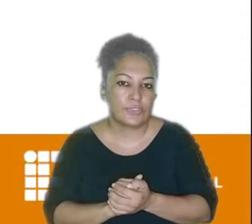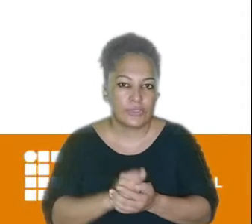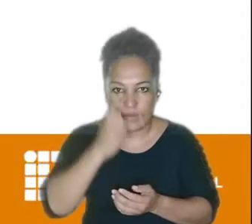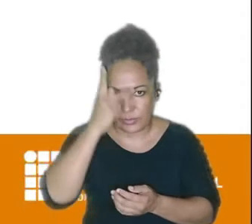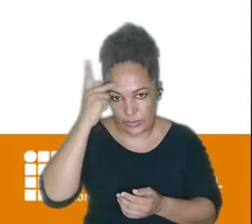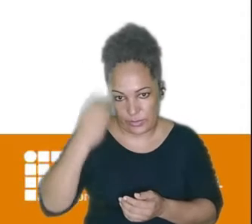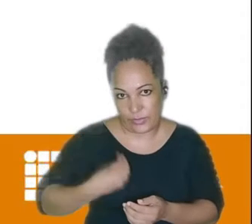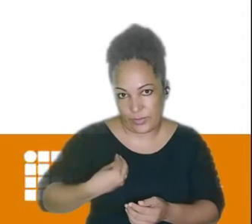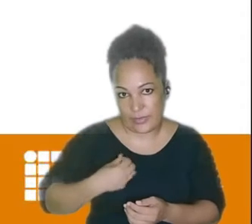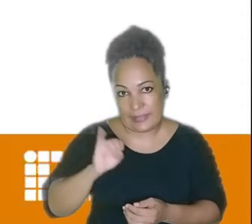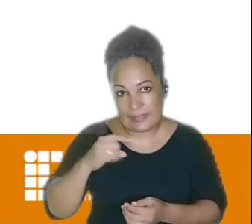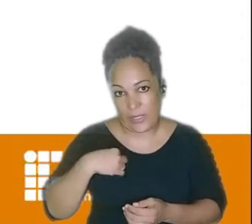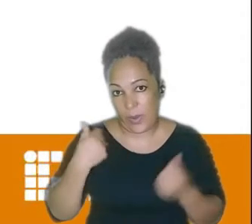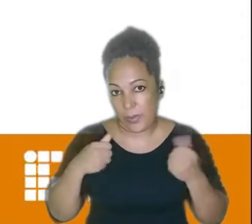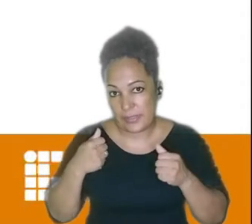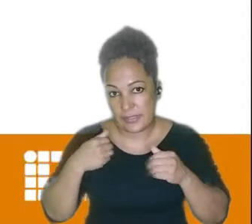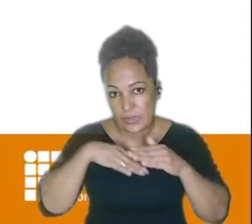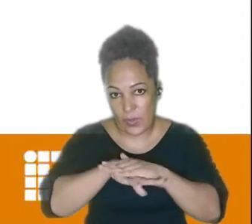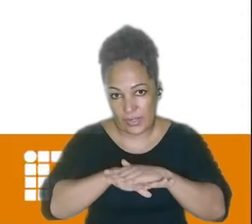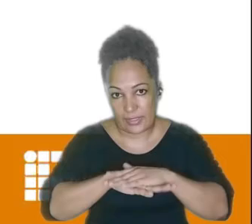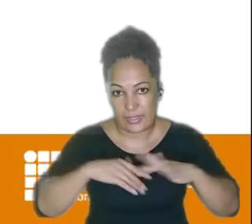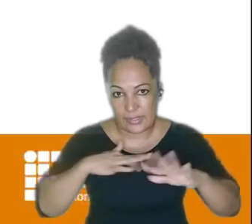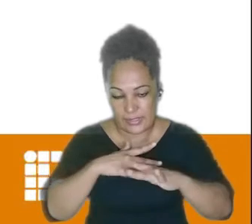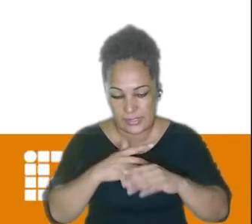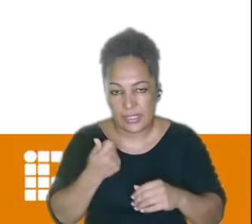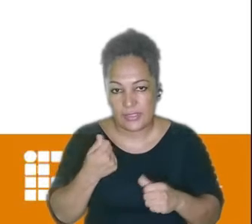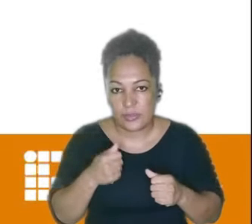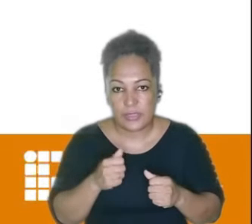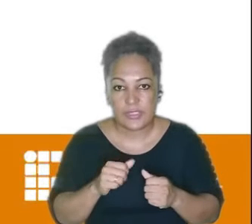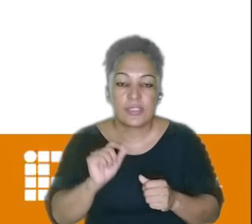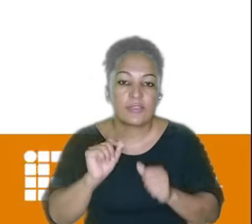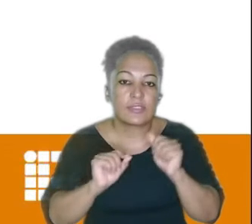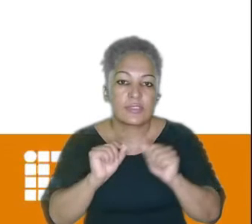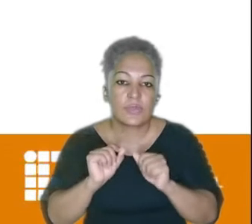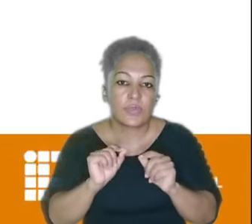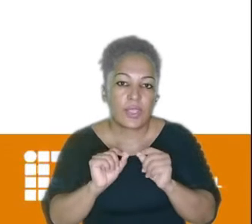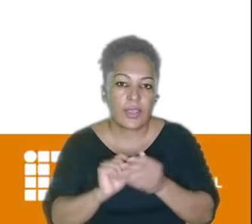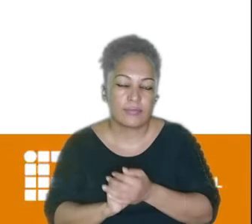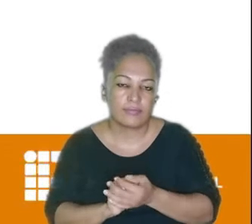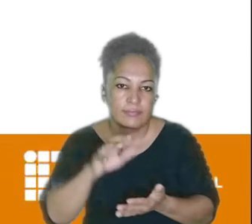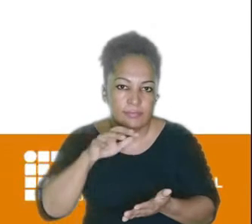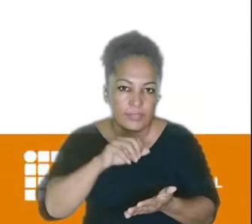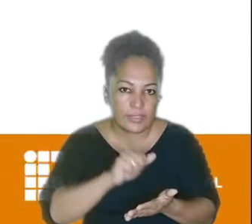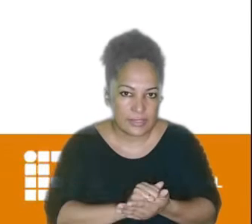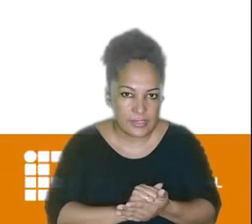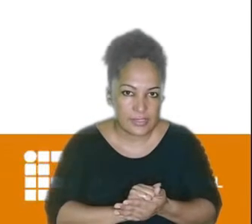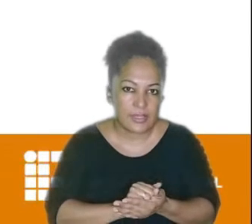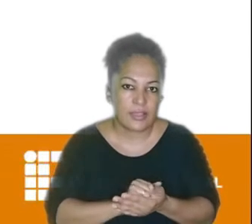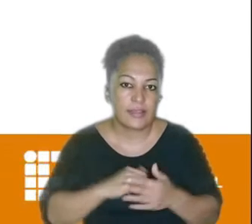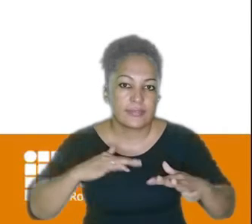cidade de origem. Então, se eu preciso armazenar a cidade de origem, eu preciso de uma funcionalidade para cadastrar